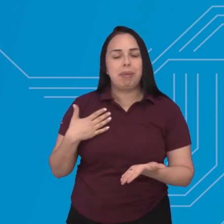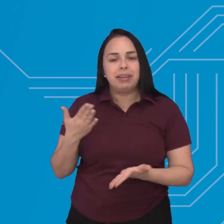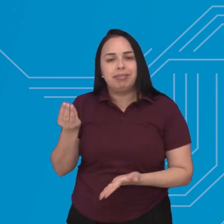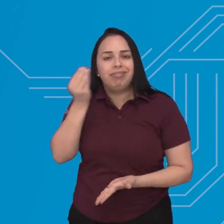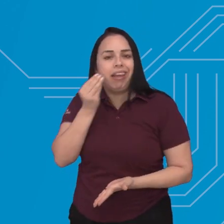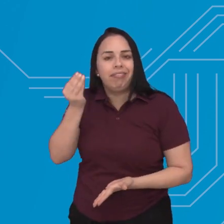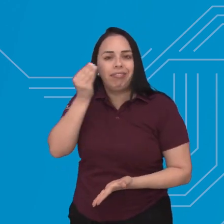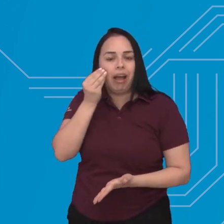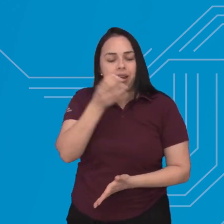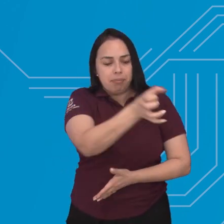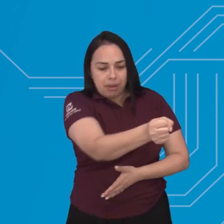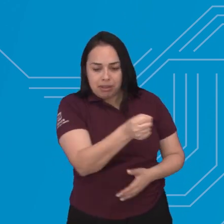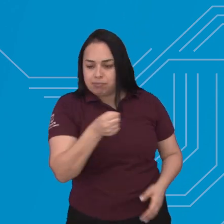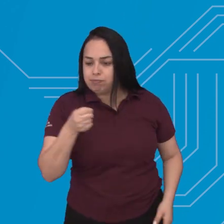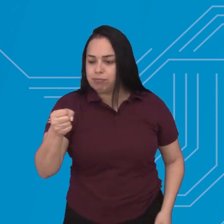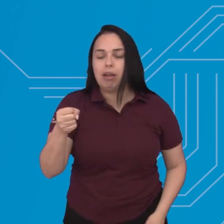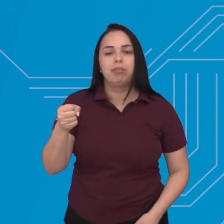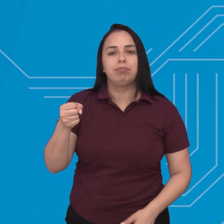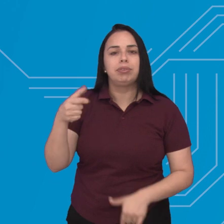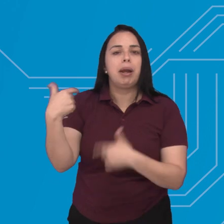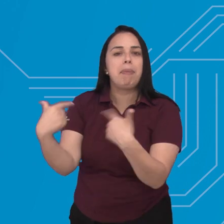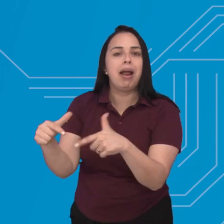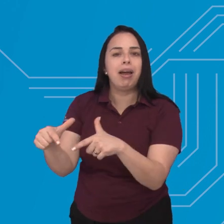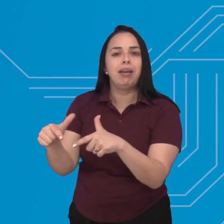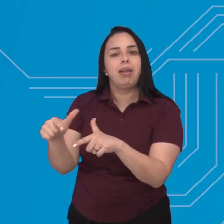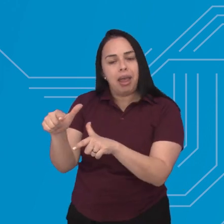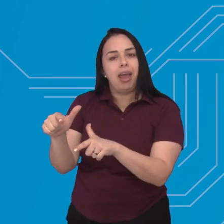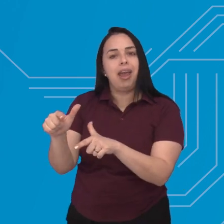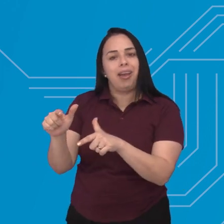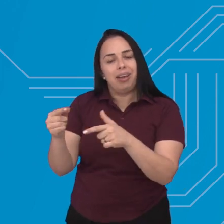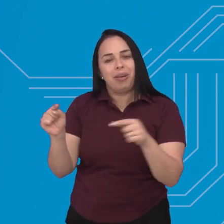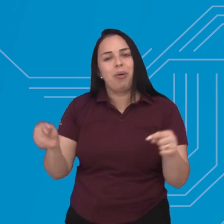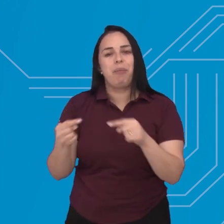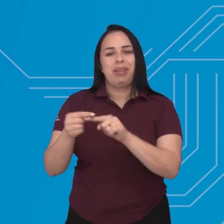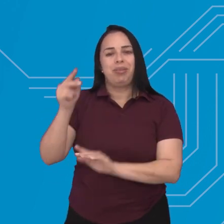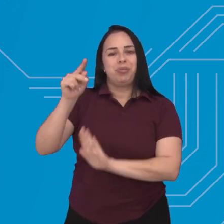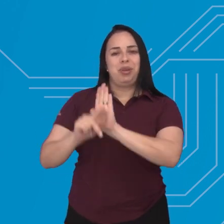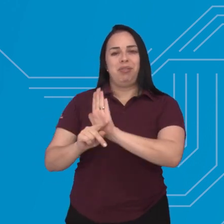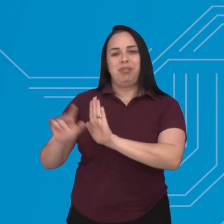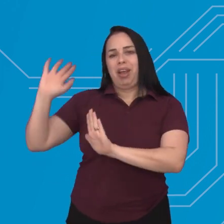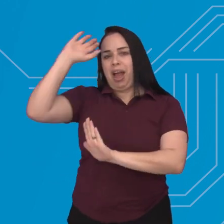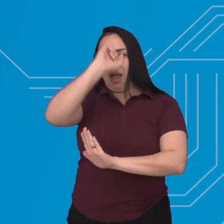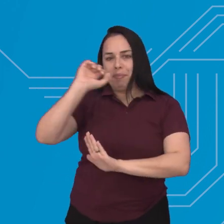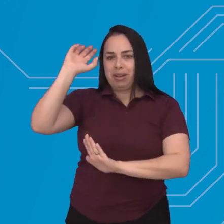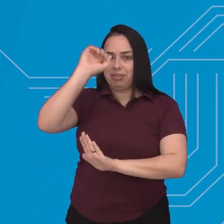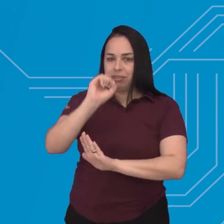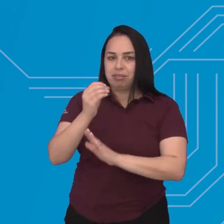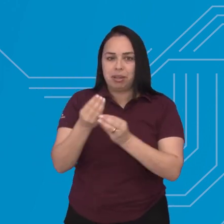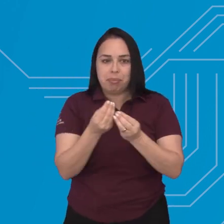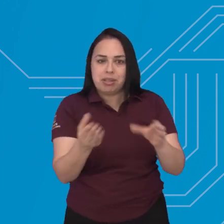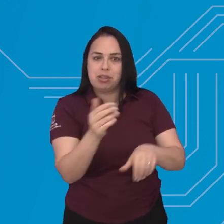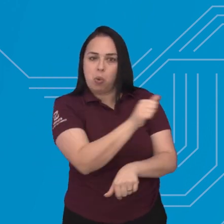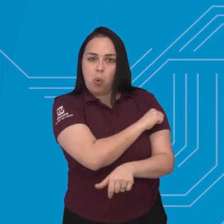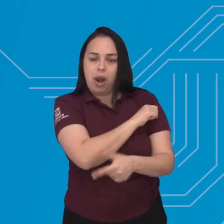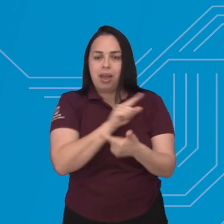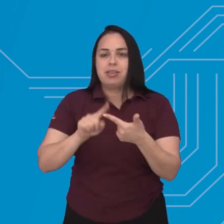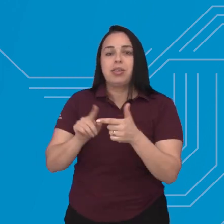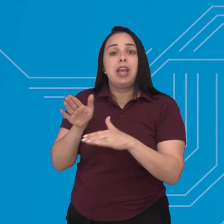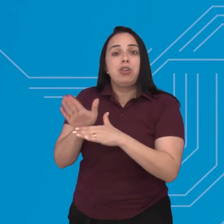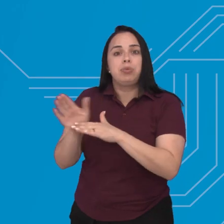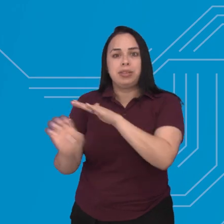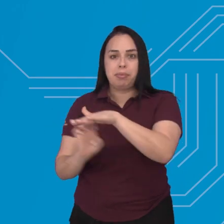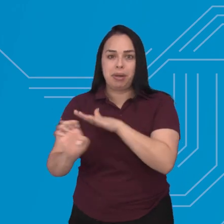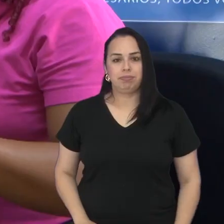de facilitar a entrada no mercado formal é participar do programa Jovem Aprendiz, que beneficia tanto os estudantes